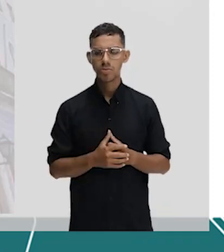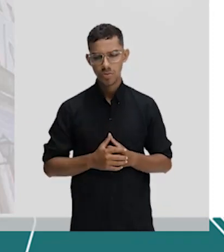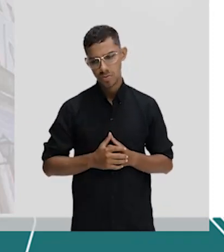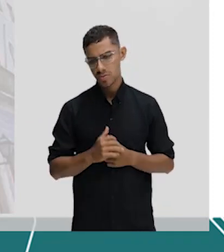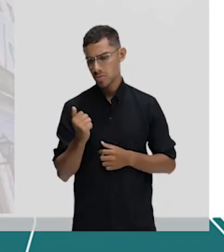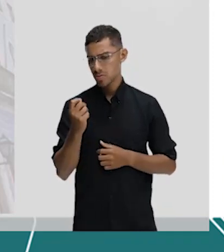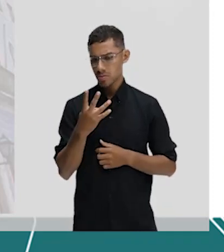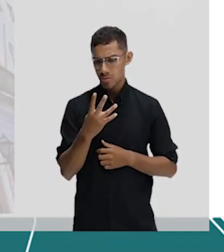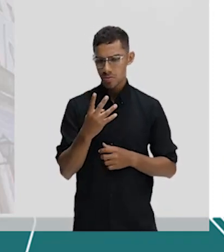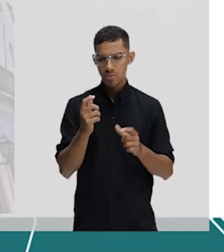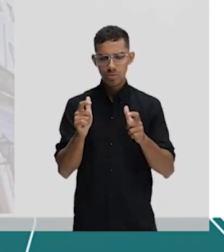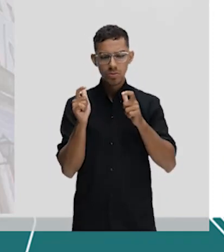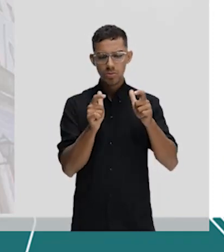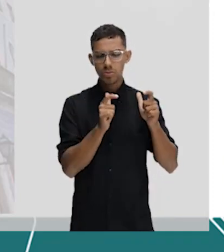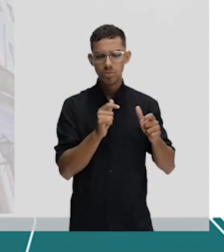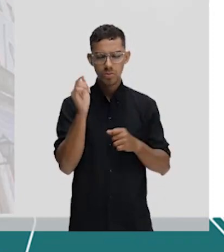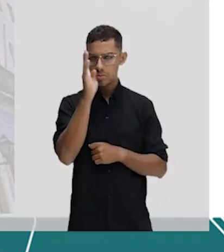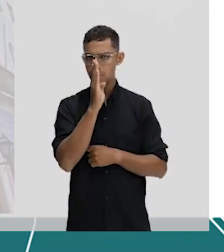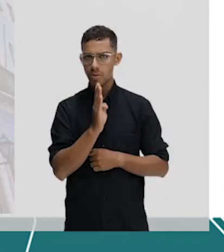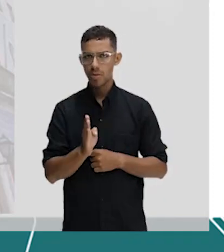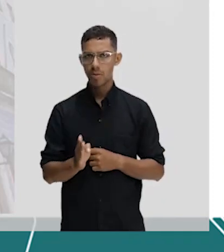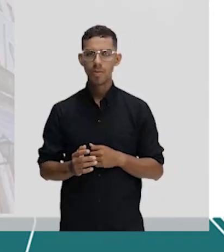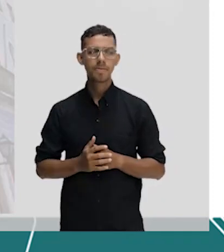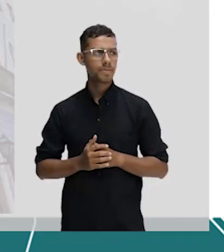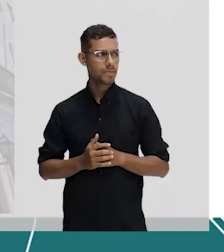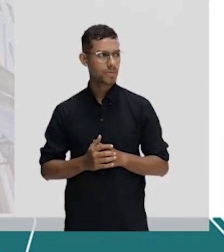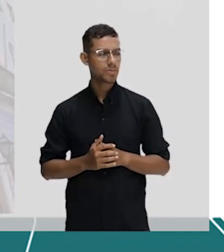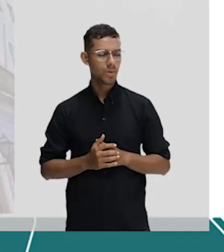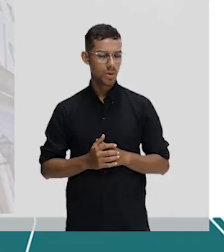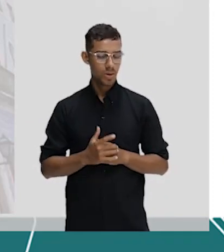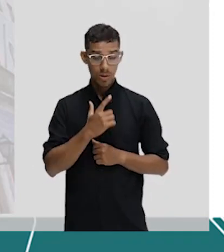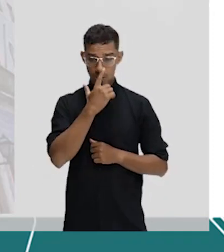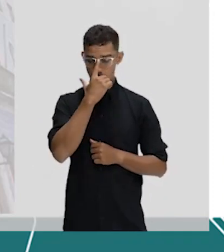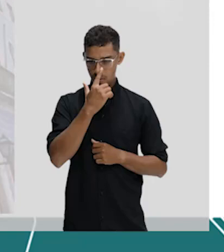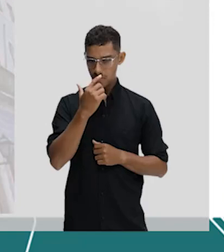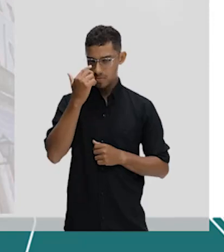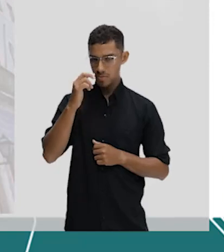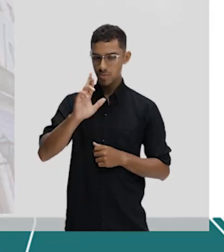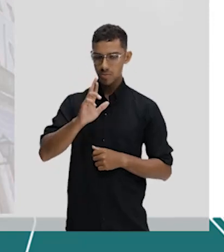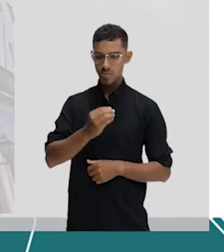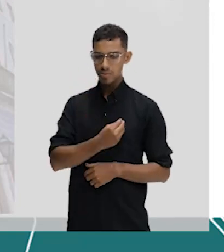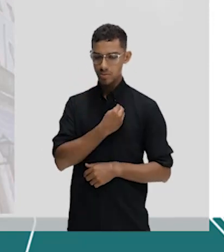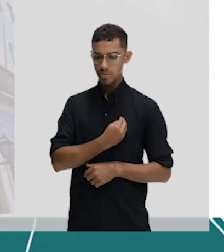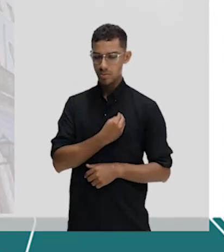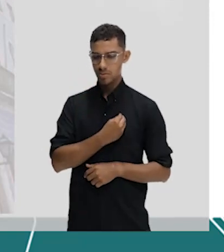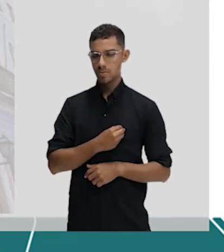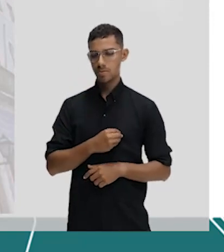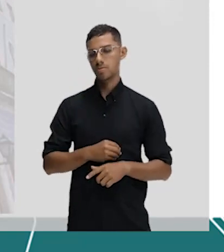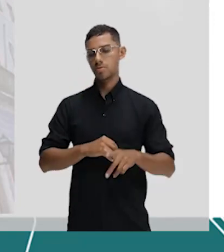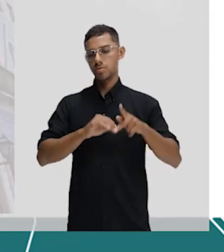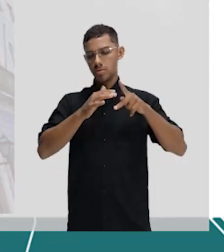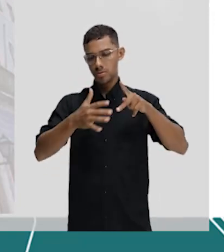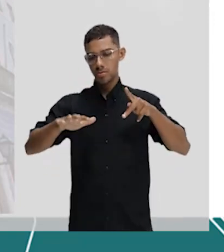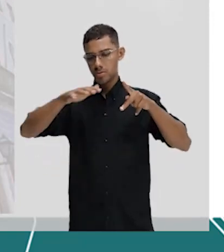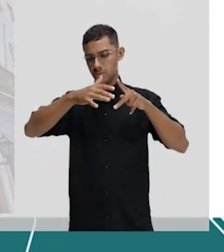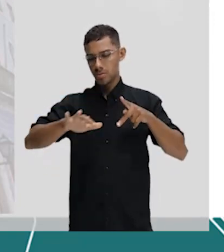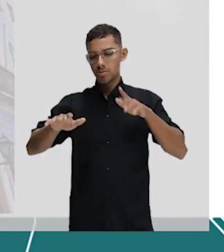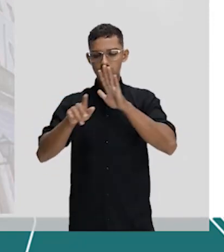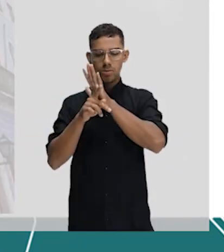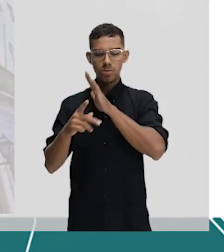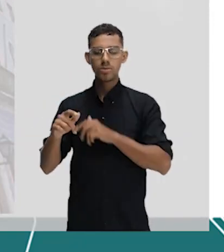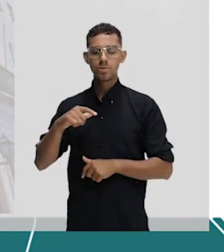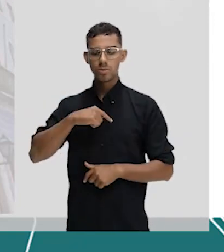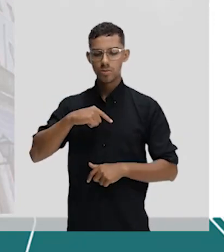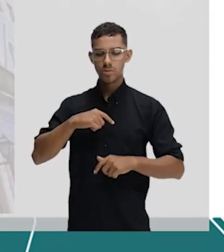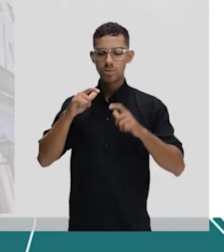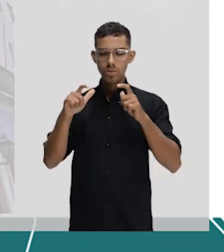14 lugares do Brasil que é Patrimônio Cultural da Humanidade, o Centro Histórico de São Luís do Maranhão, a Praia Grande, onde está localizada a Casa do